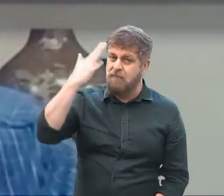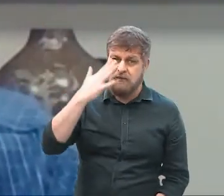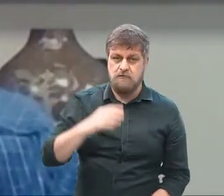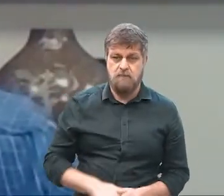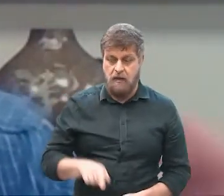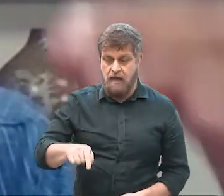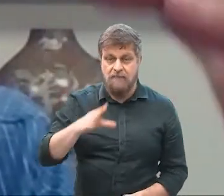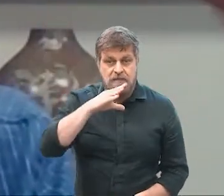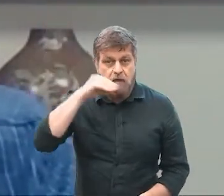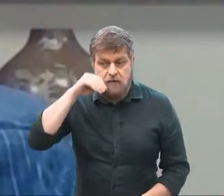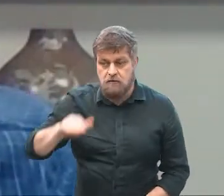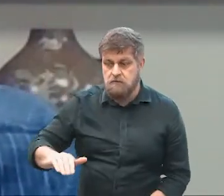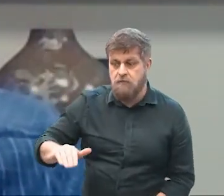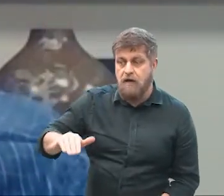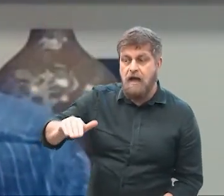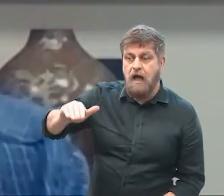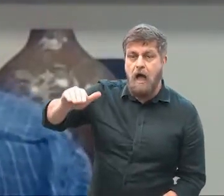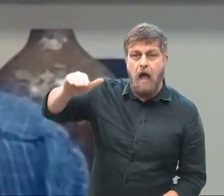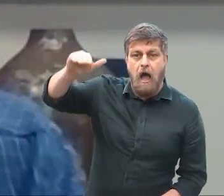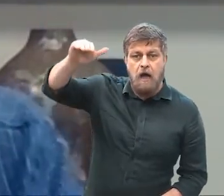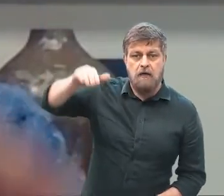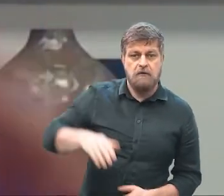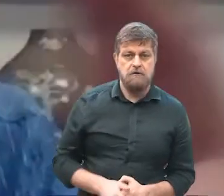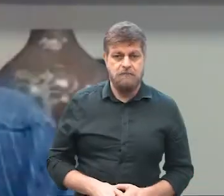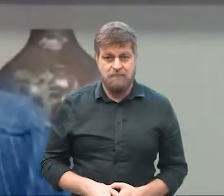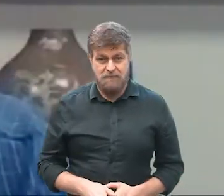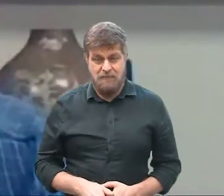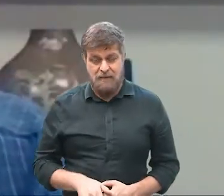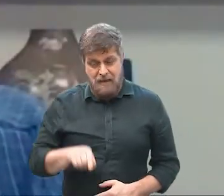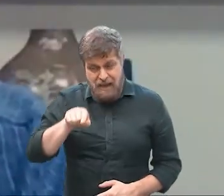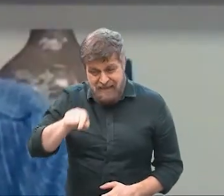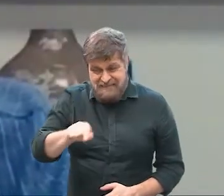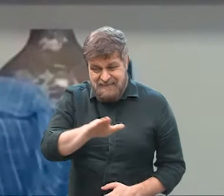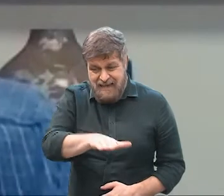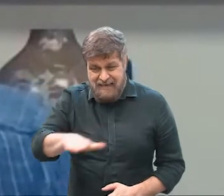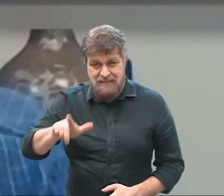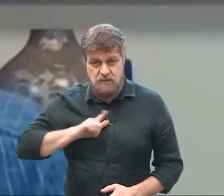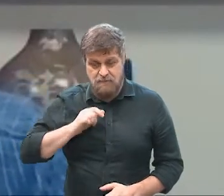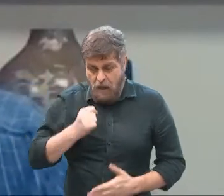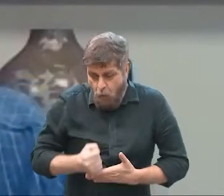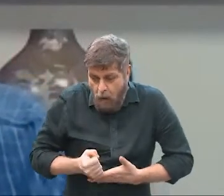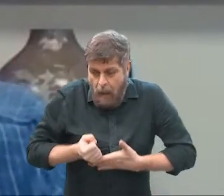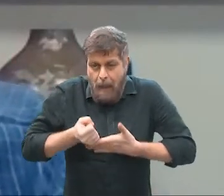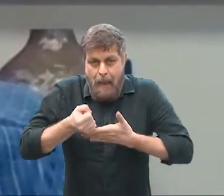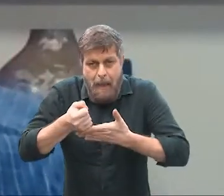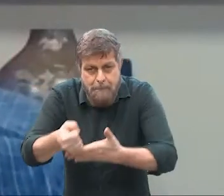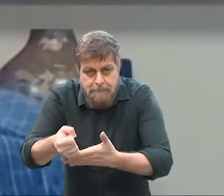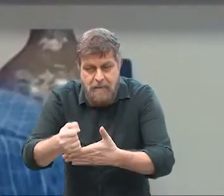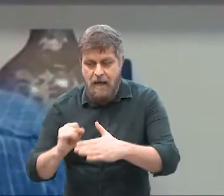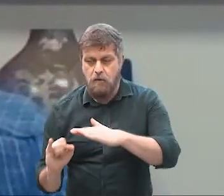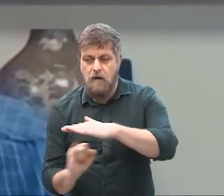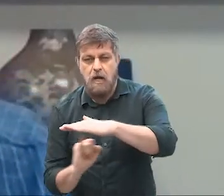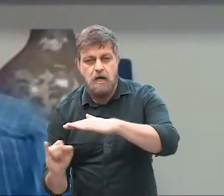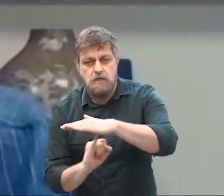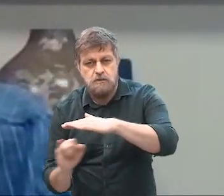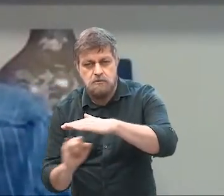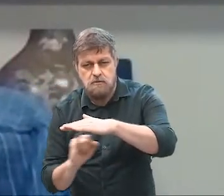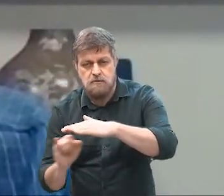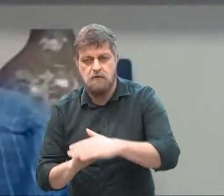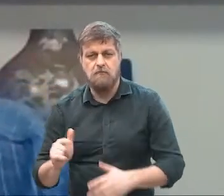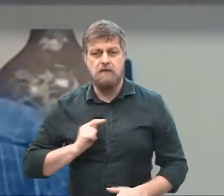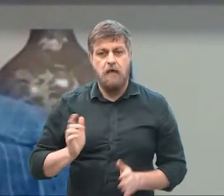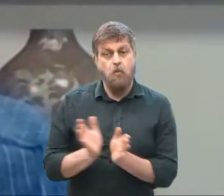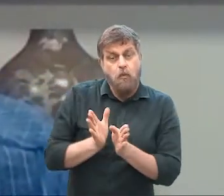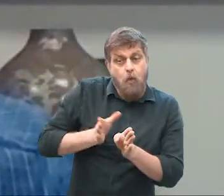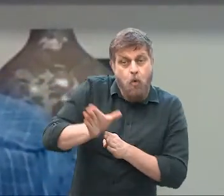tornar um adolescente, vai se tornar um adulto, e se ela tiver tido esse amparo das instituições constituídas,